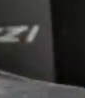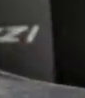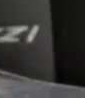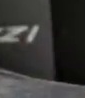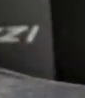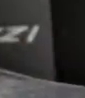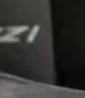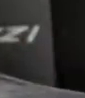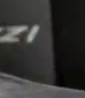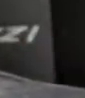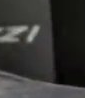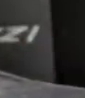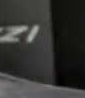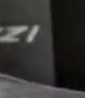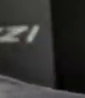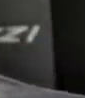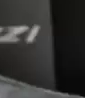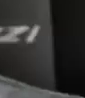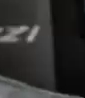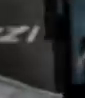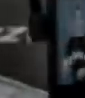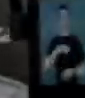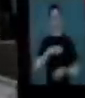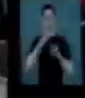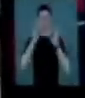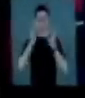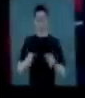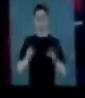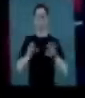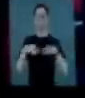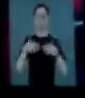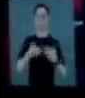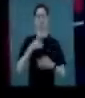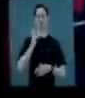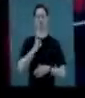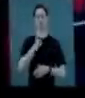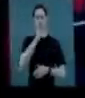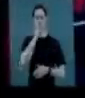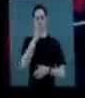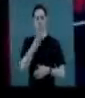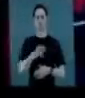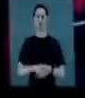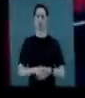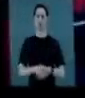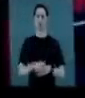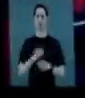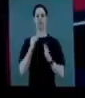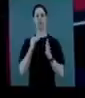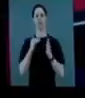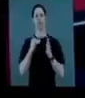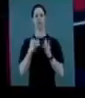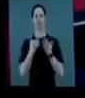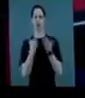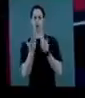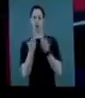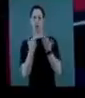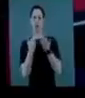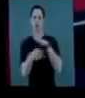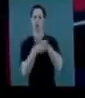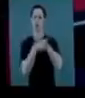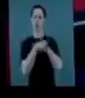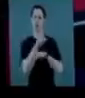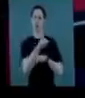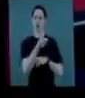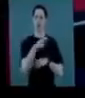para que a missão fosse bem cedida E aí eu sigo falando não toda conversa foi na granja e